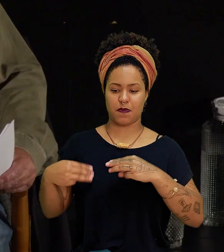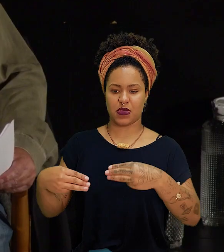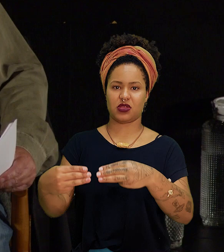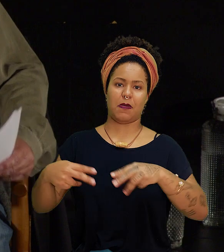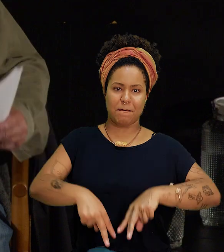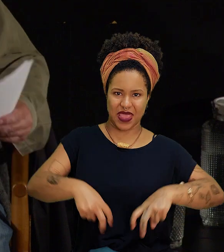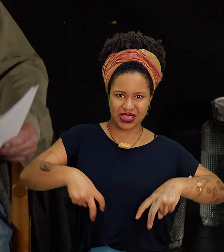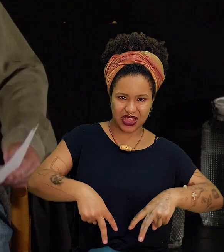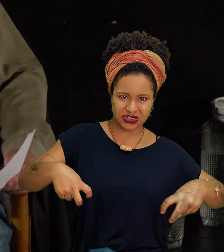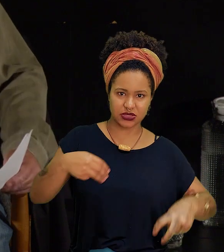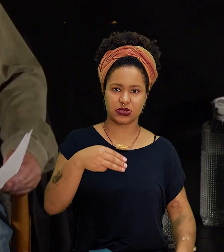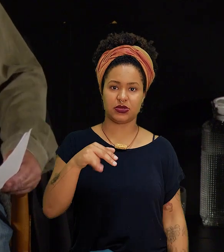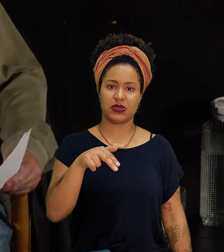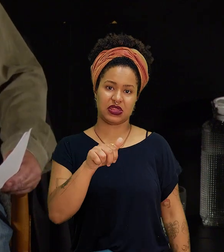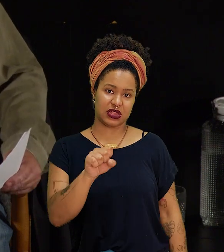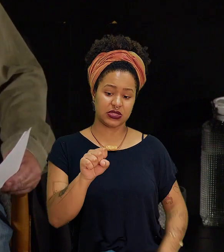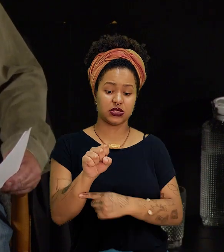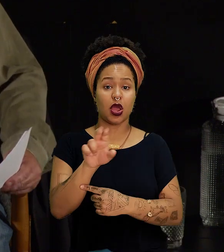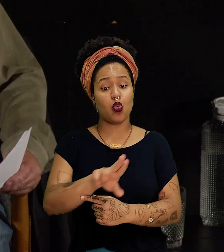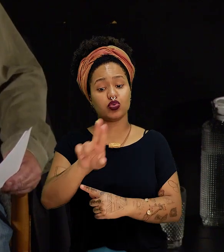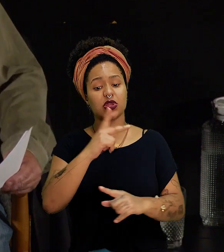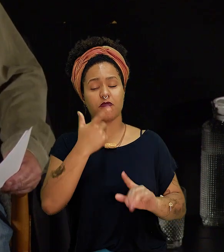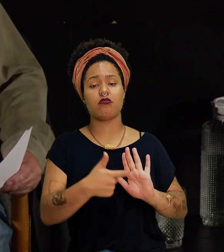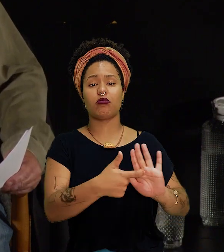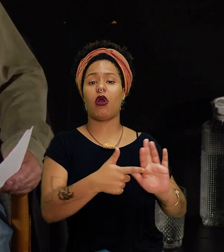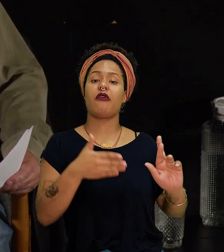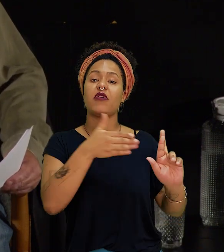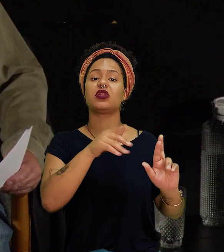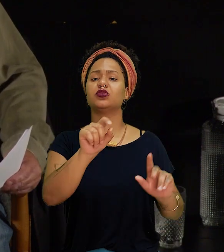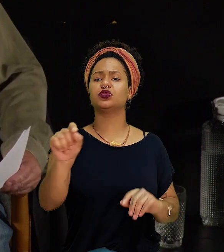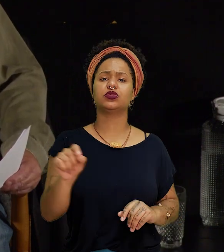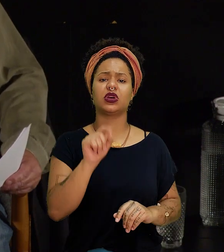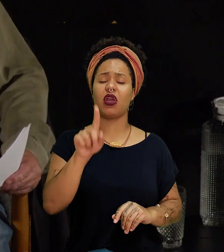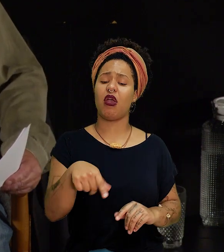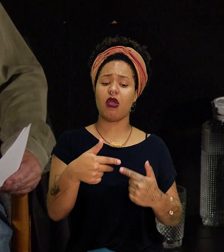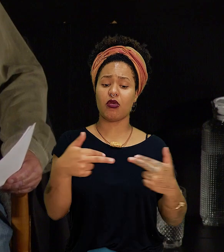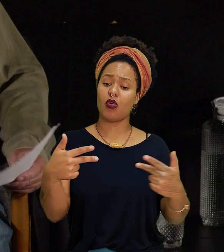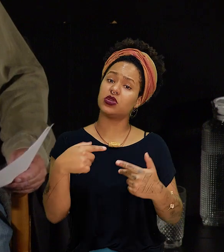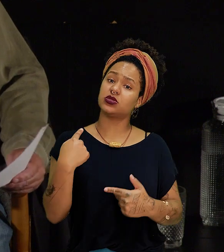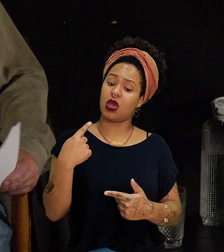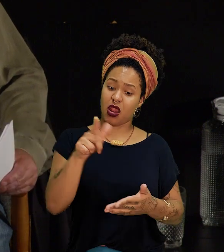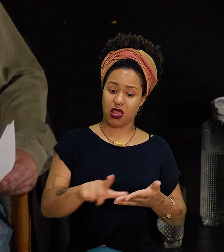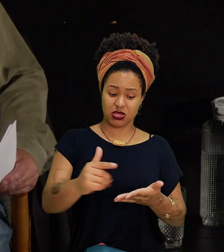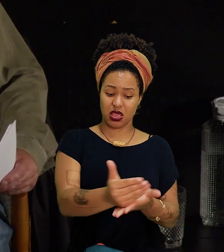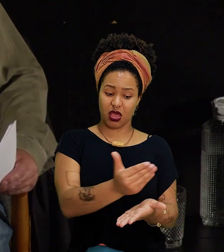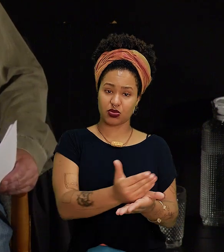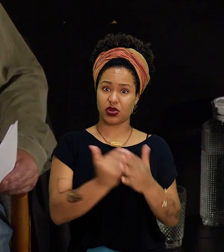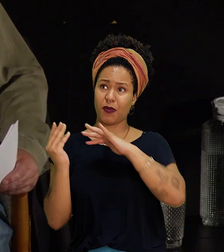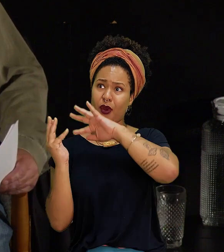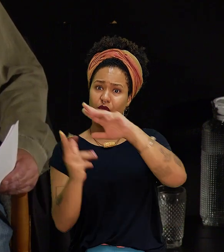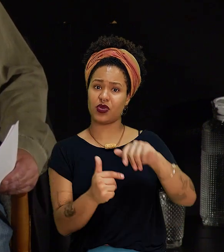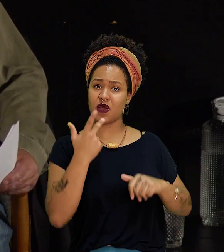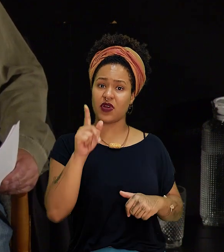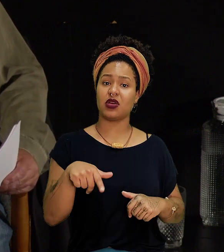de Minas, tem utilizado para se referir única e exclusiva àquilo que na literatura internacional